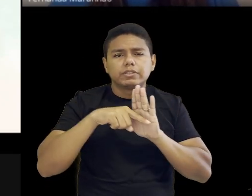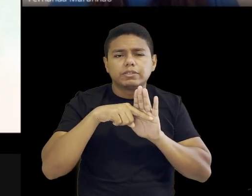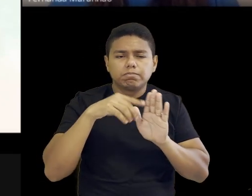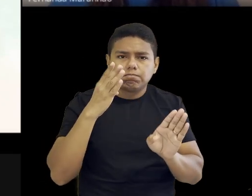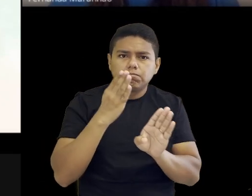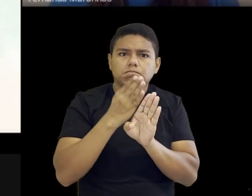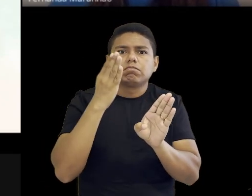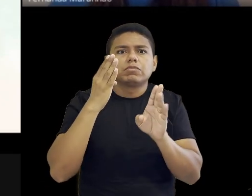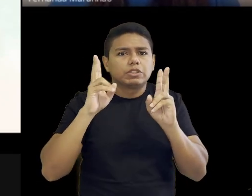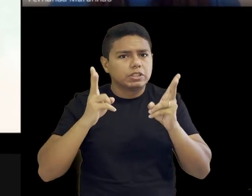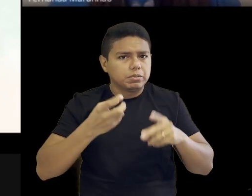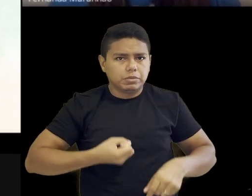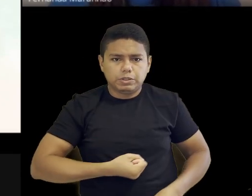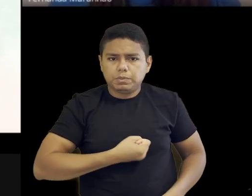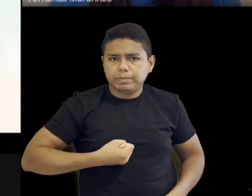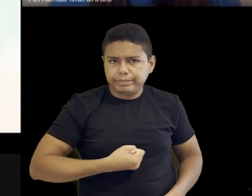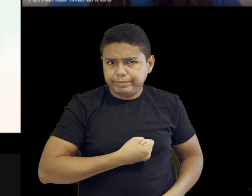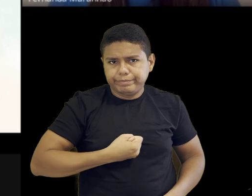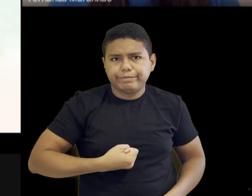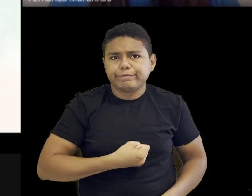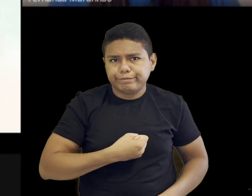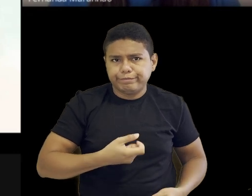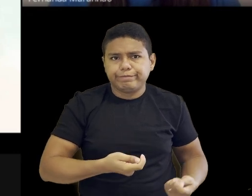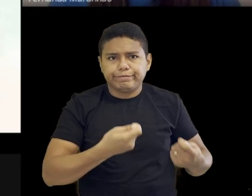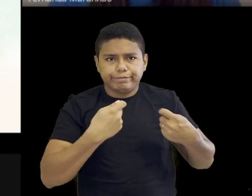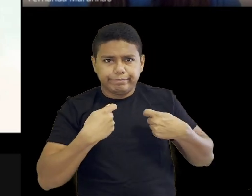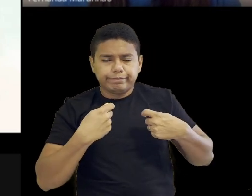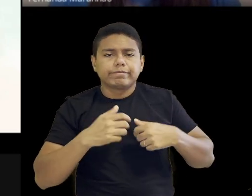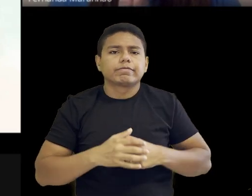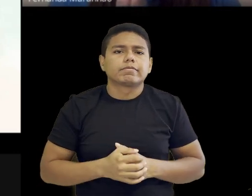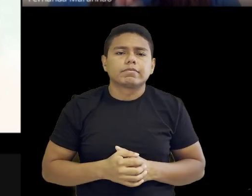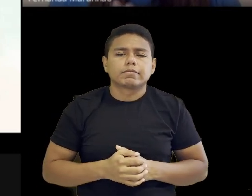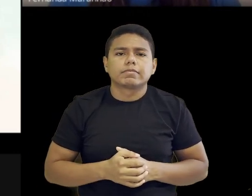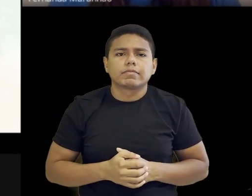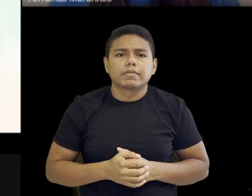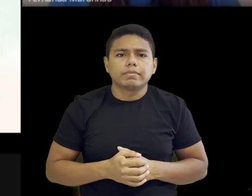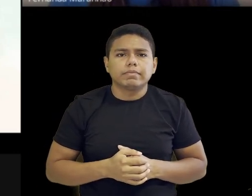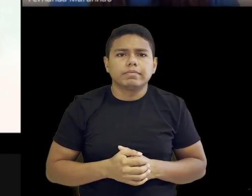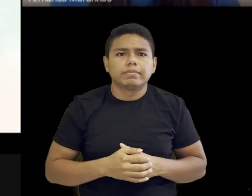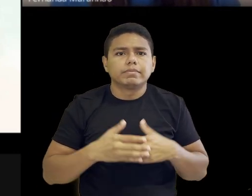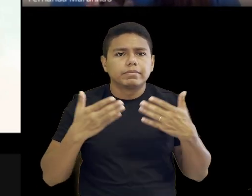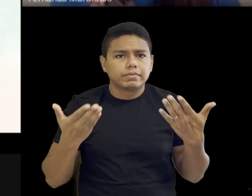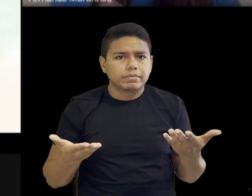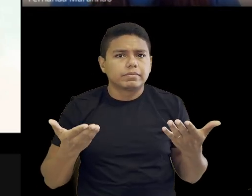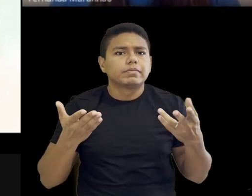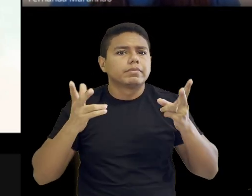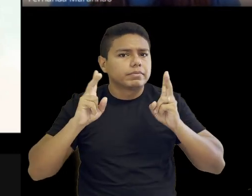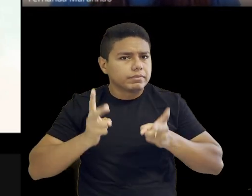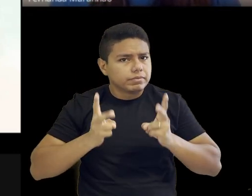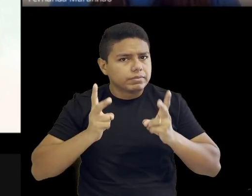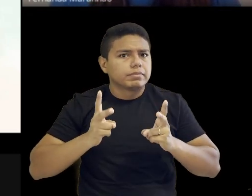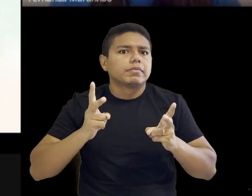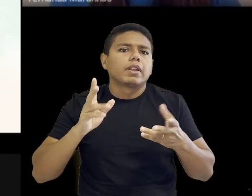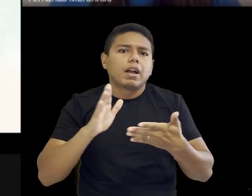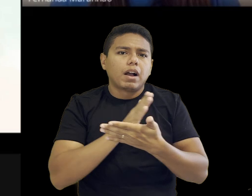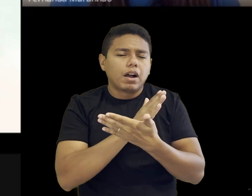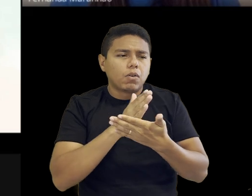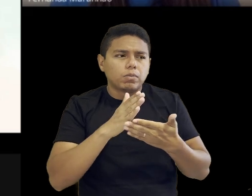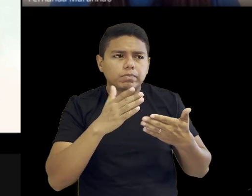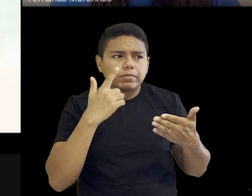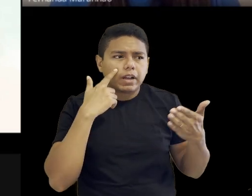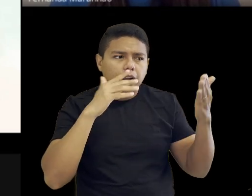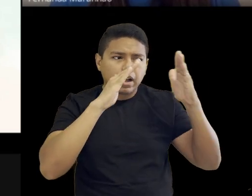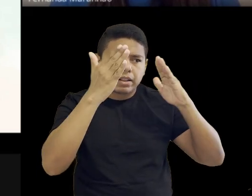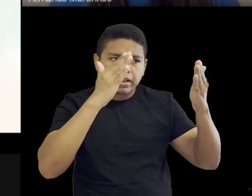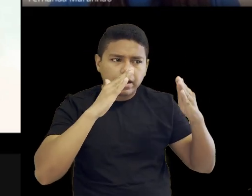é ultrassonográfico. Então, sempre pensar na gravidez ectópica, mesmo nas pacientes que não tenham fatores